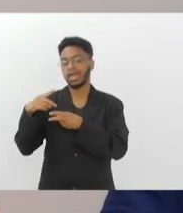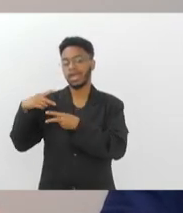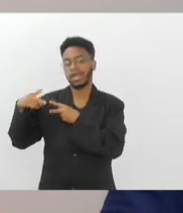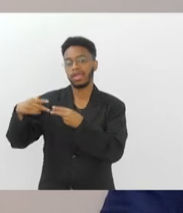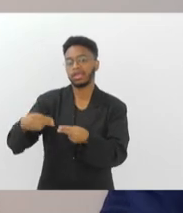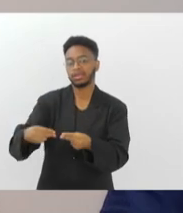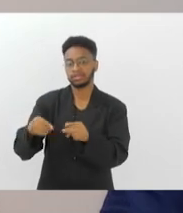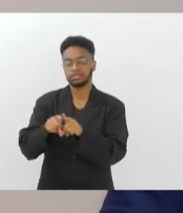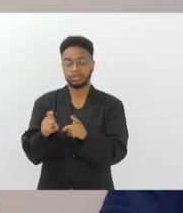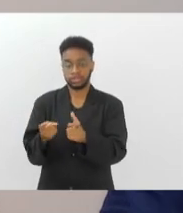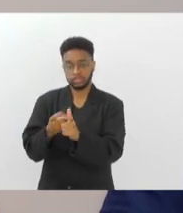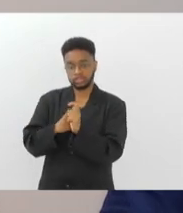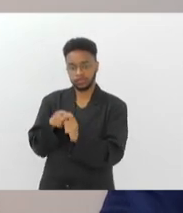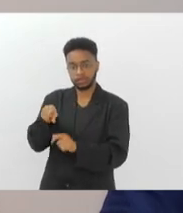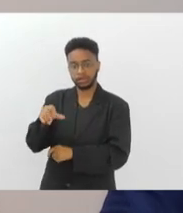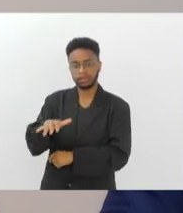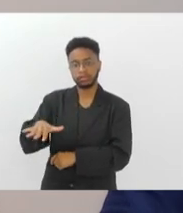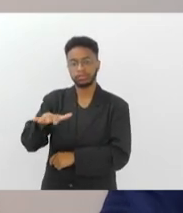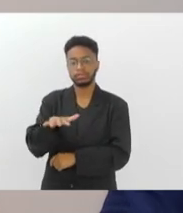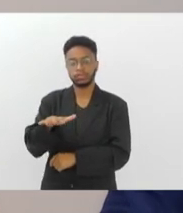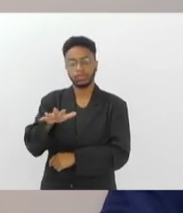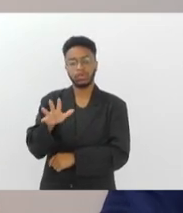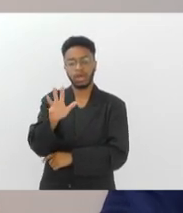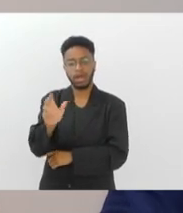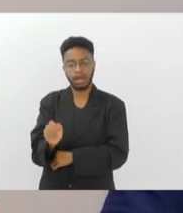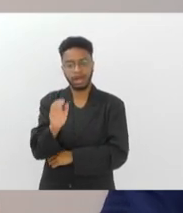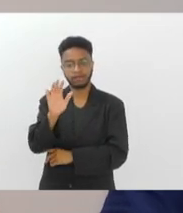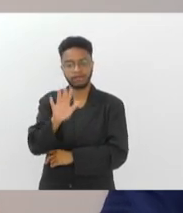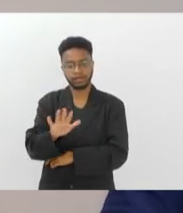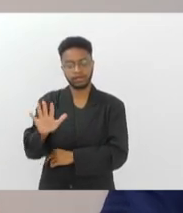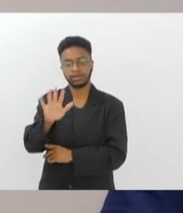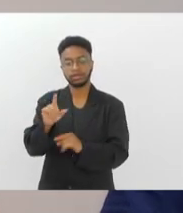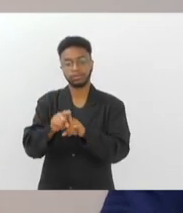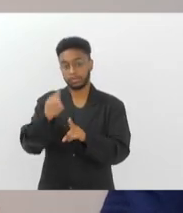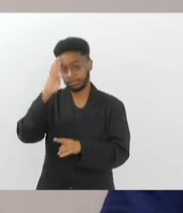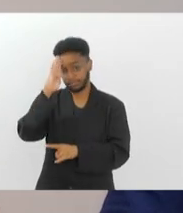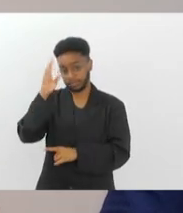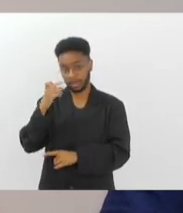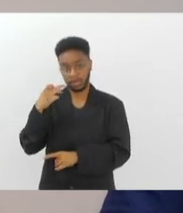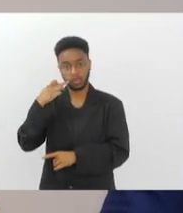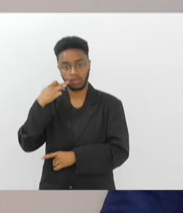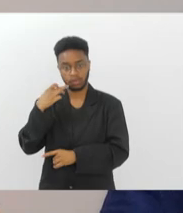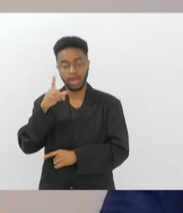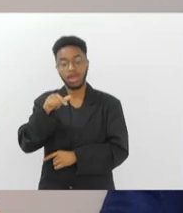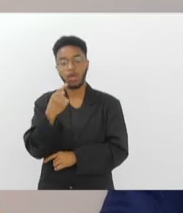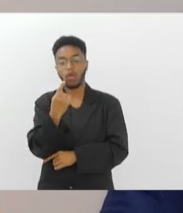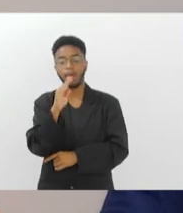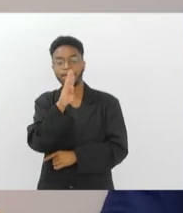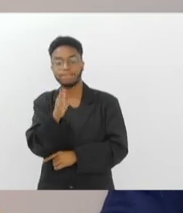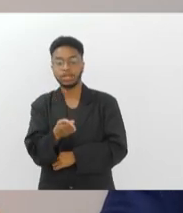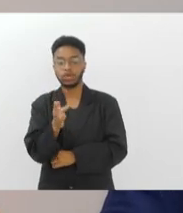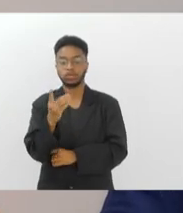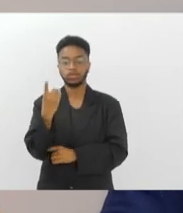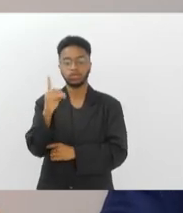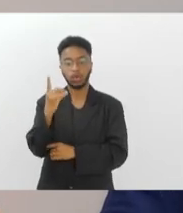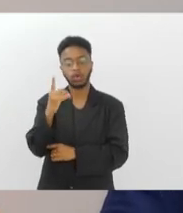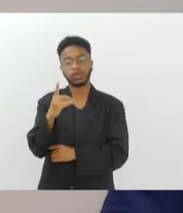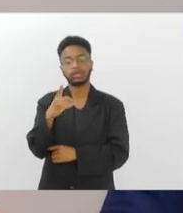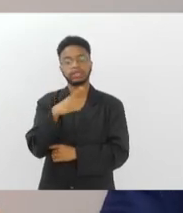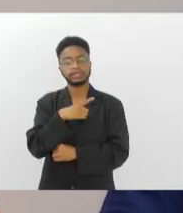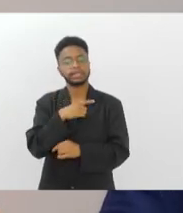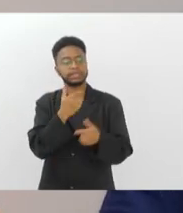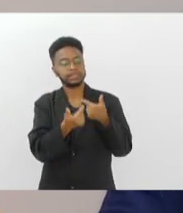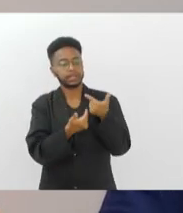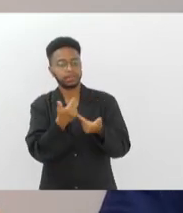uma dívida que nós temos com o continente sul-africano, especialmente com Angola. Eu estou falando de US$ 1 bilhão em empregos, que movimenta